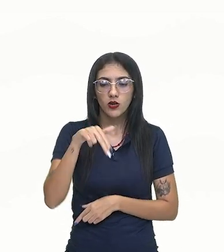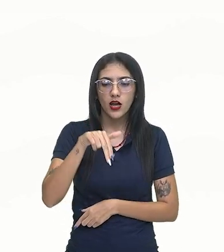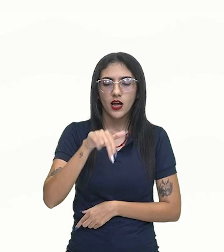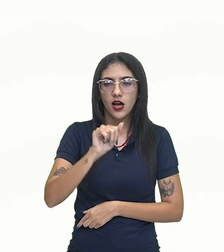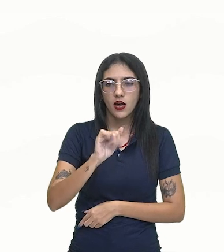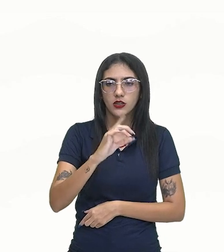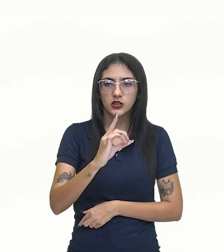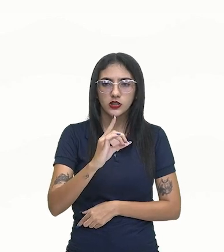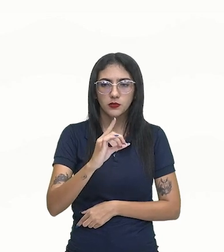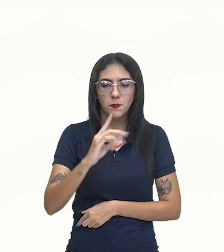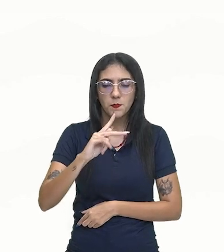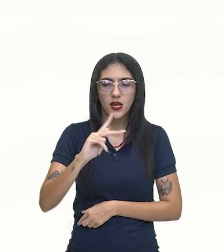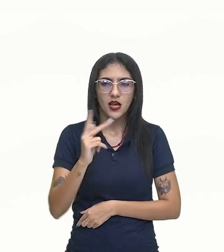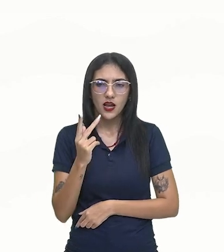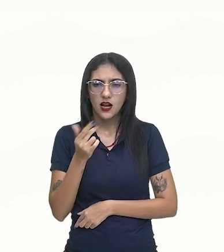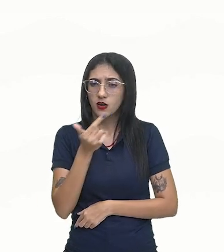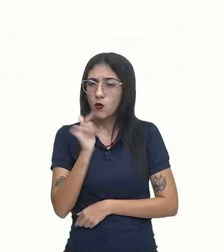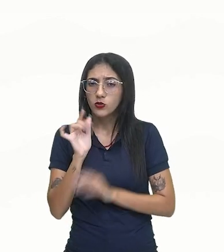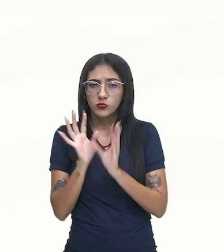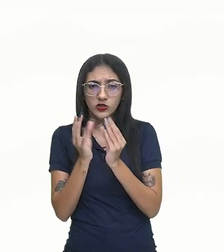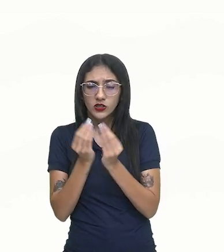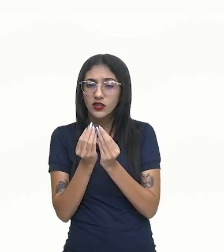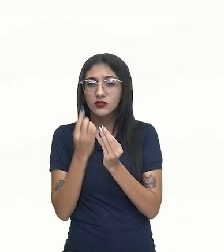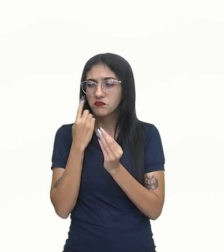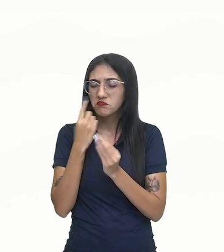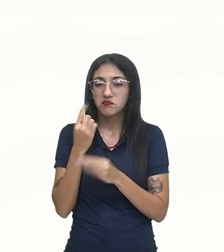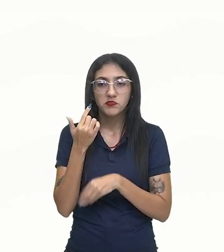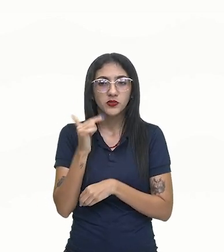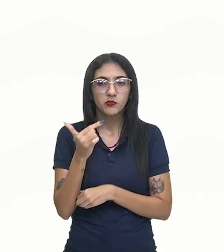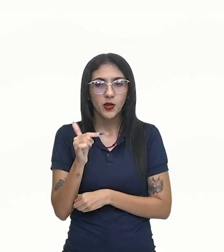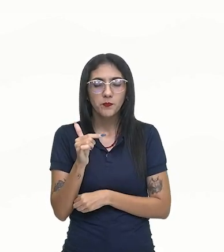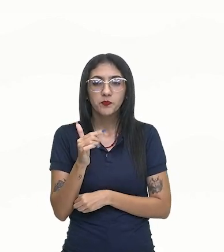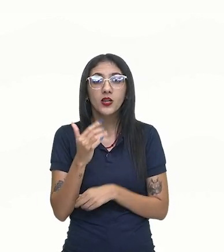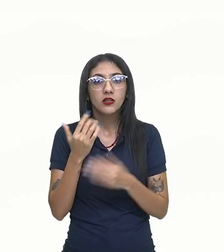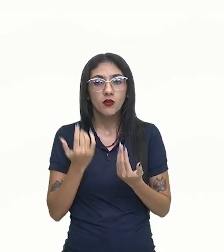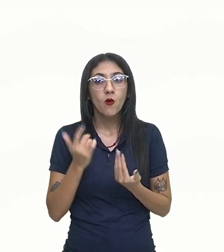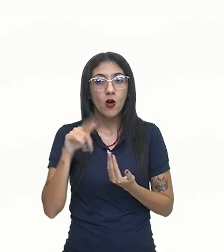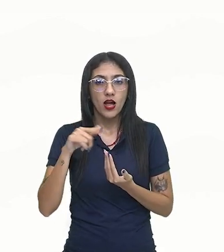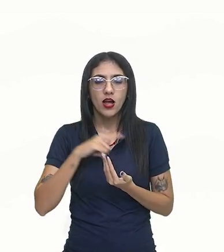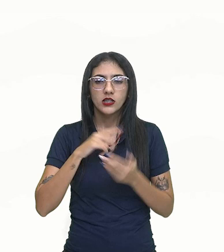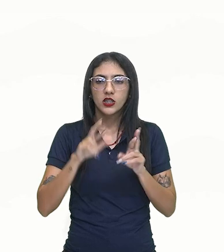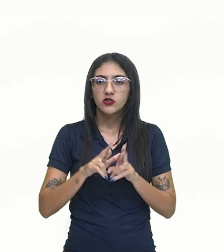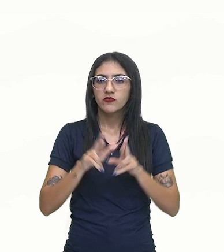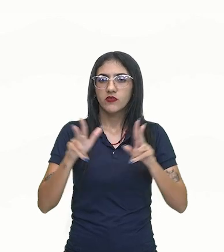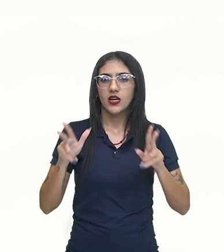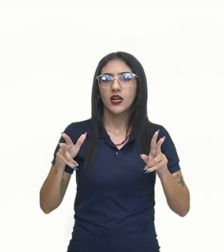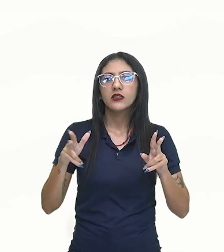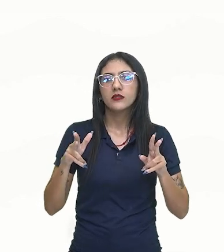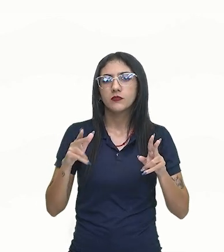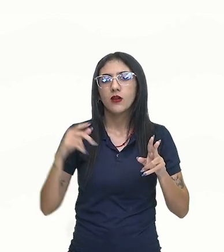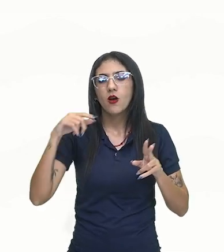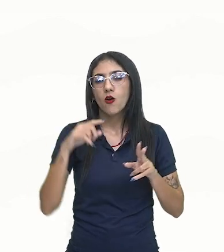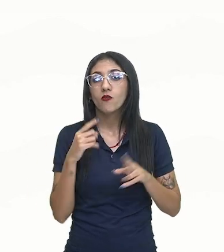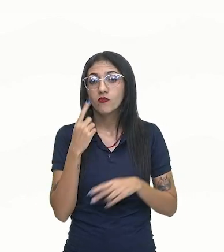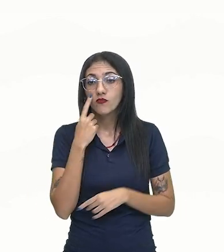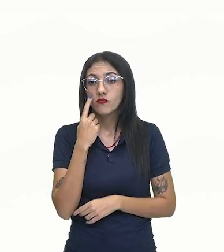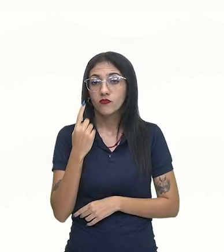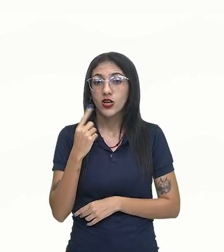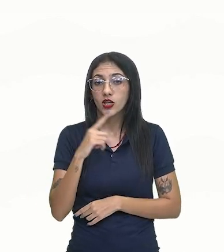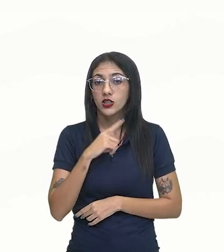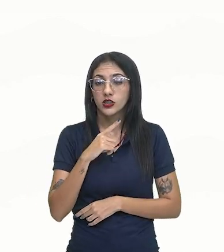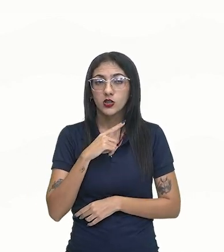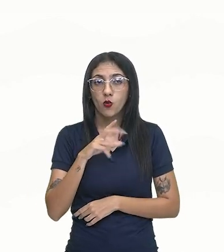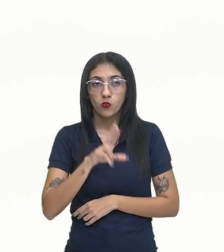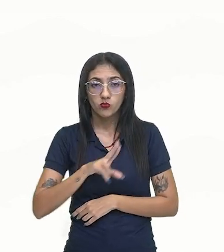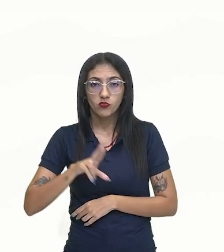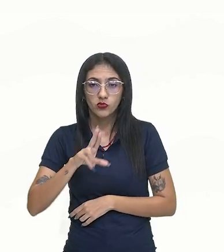viu? Então, essa vai ser a diferença de produtos a partir do processo da